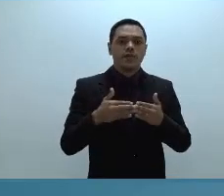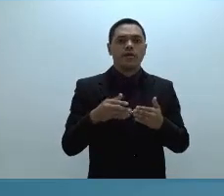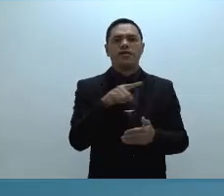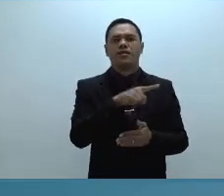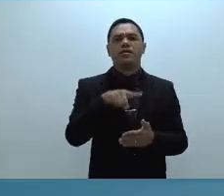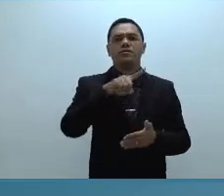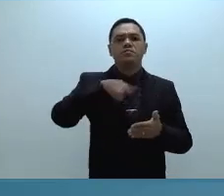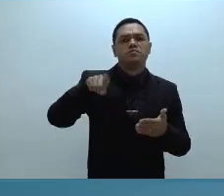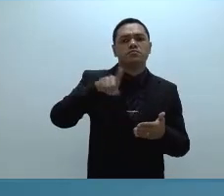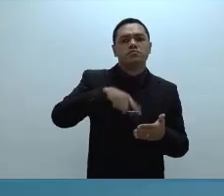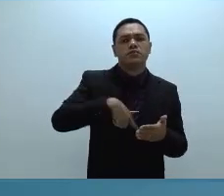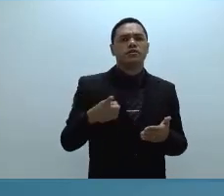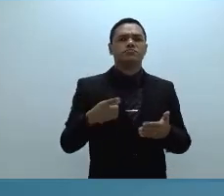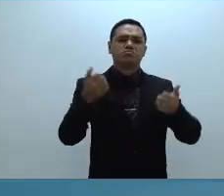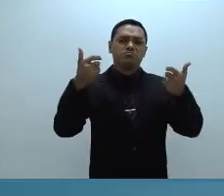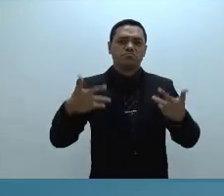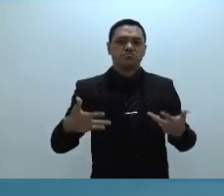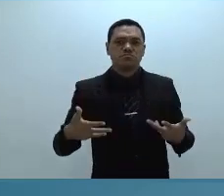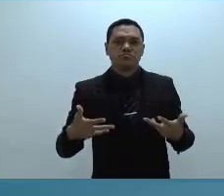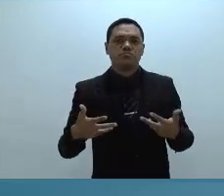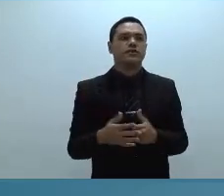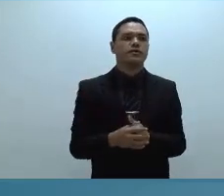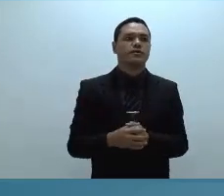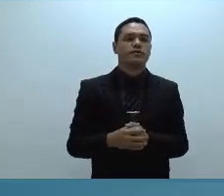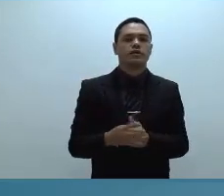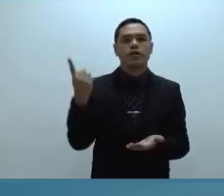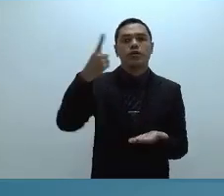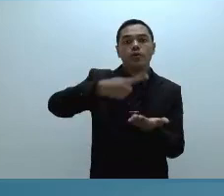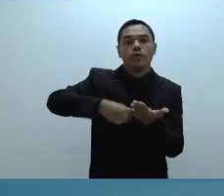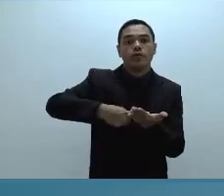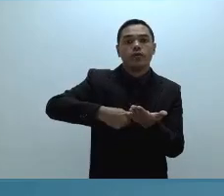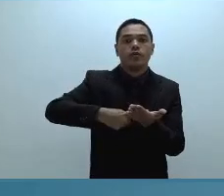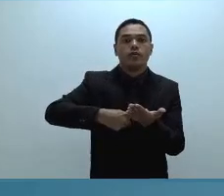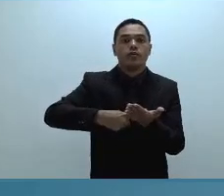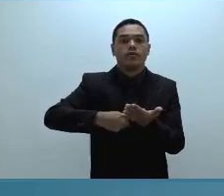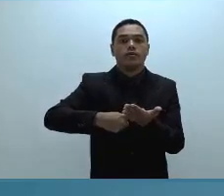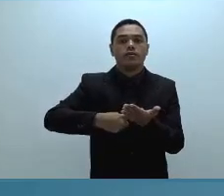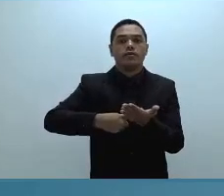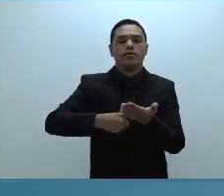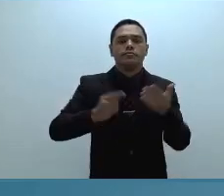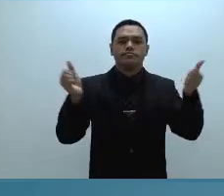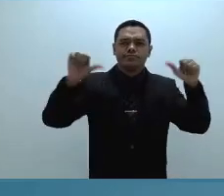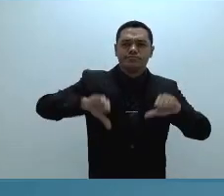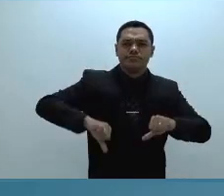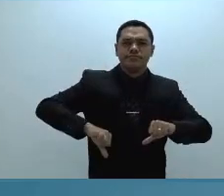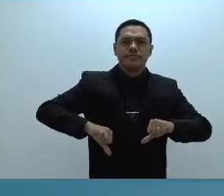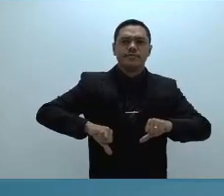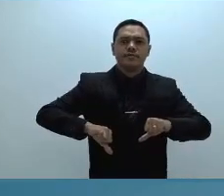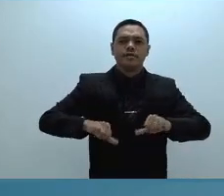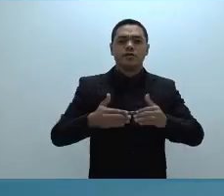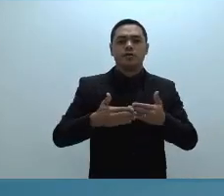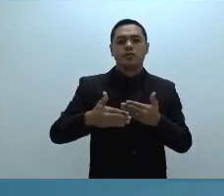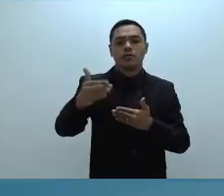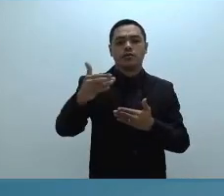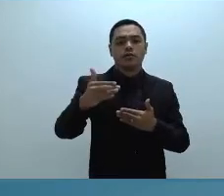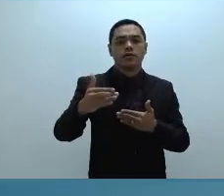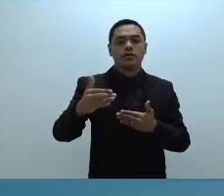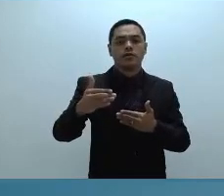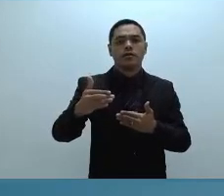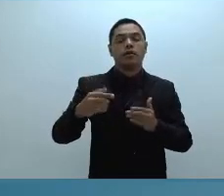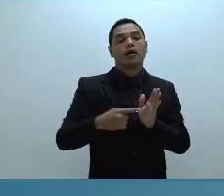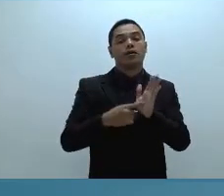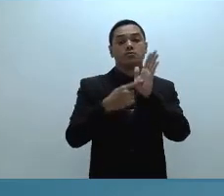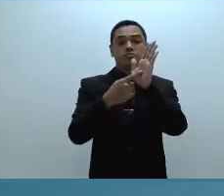improcedente. Explico: o acordo cujo agravante pretende dar cumprimento foi